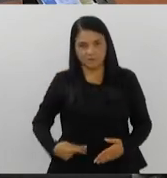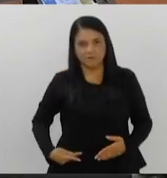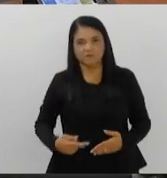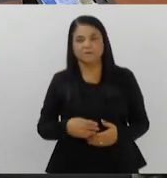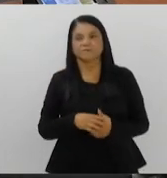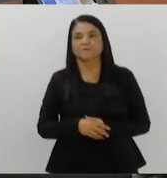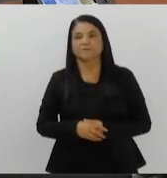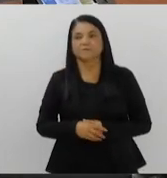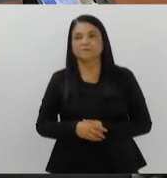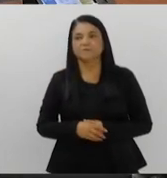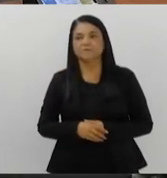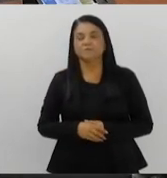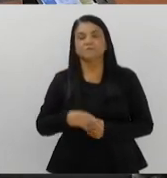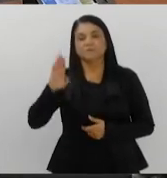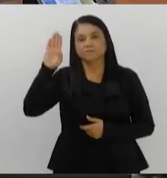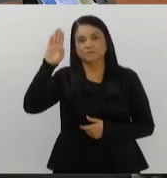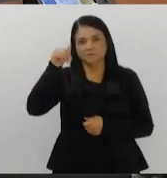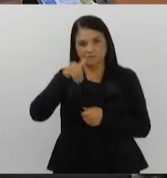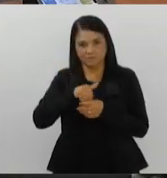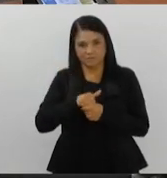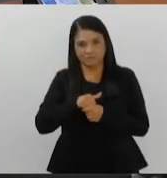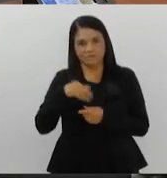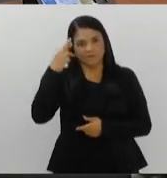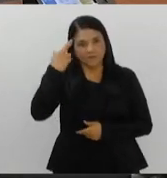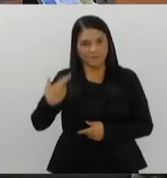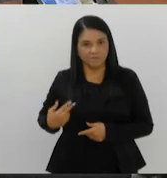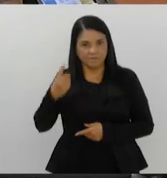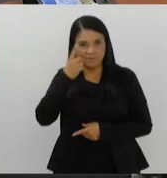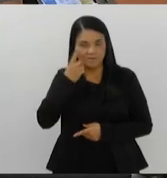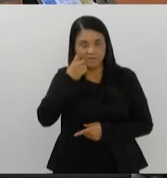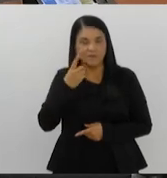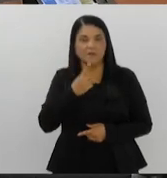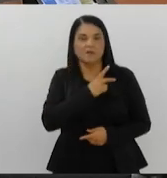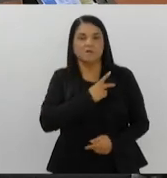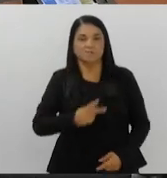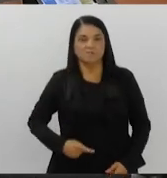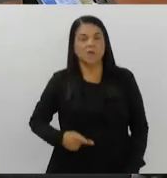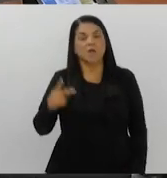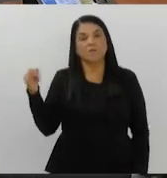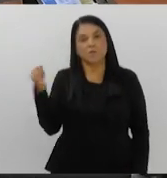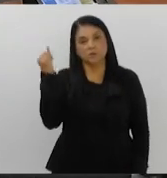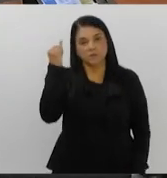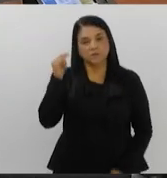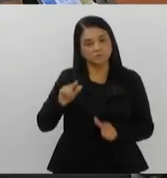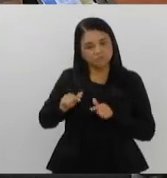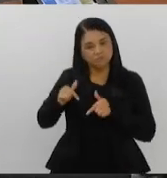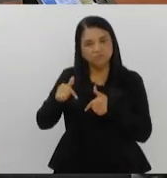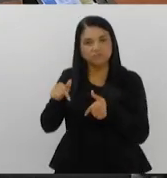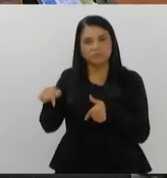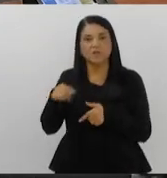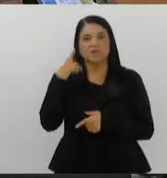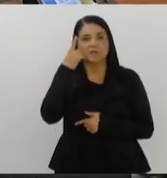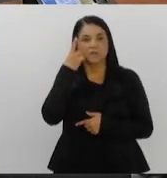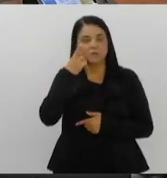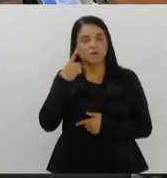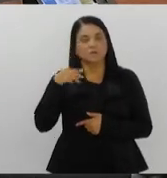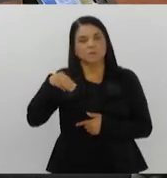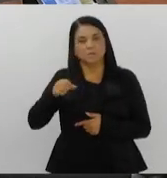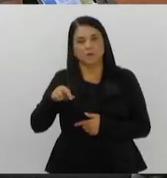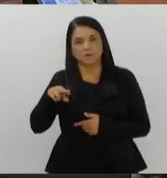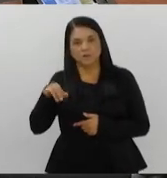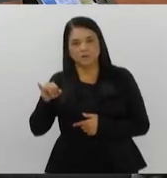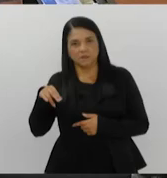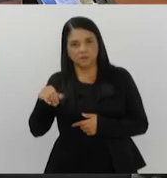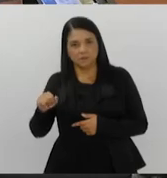Deputada declarar. Renata Souza. Senhora presidenta, muito importante a iniciativa da deputada Marina do